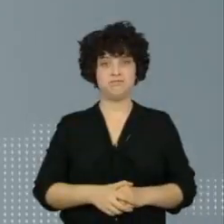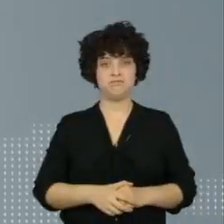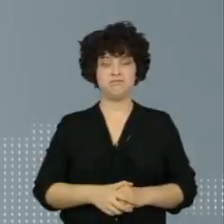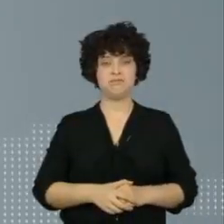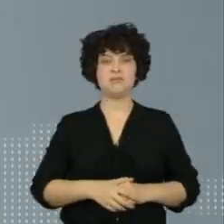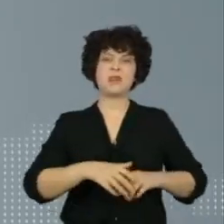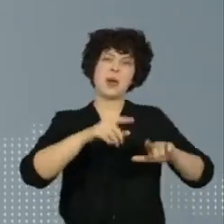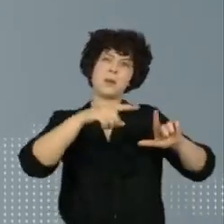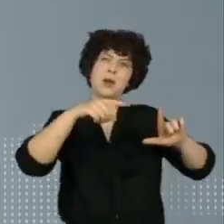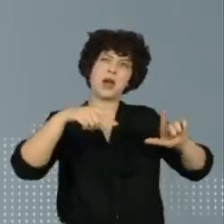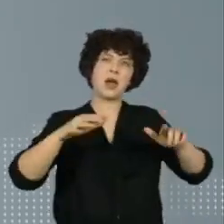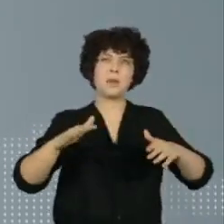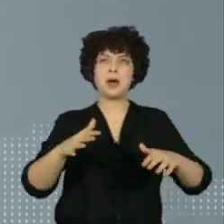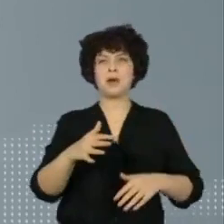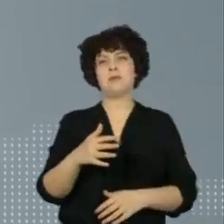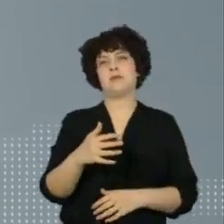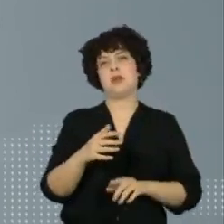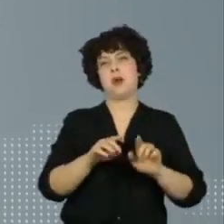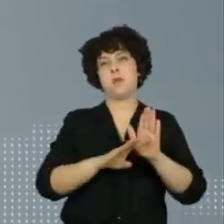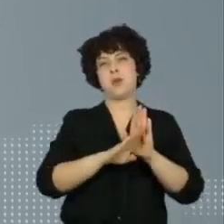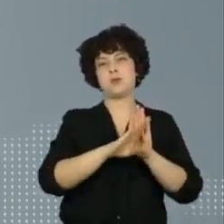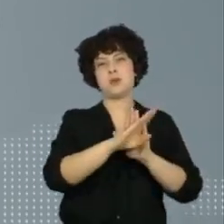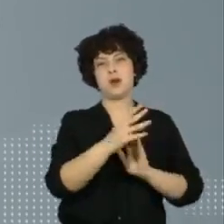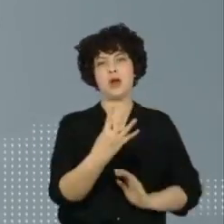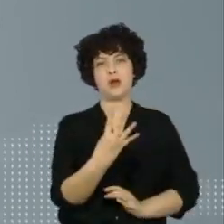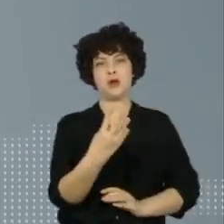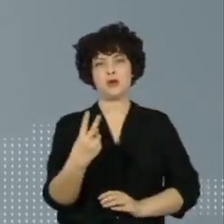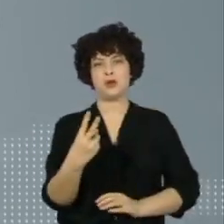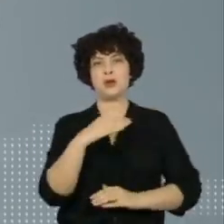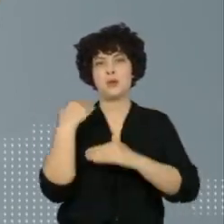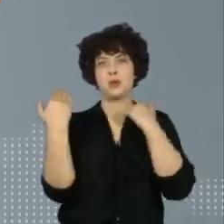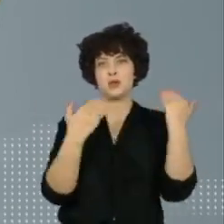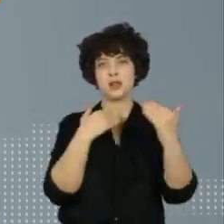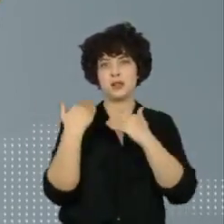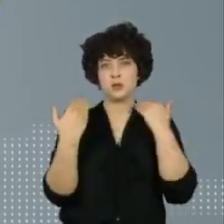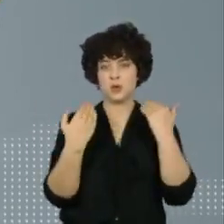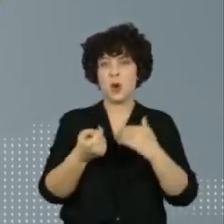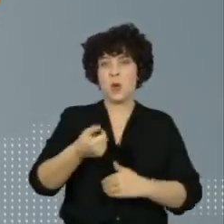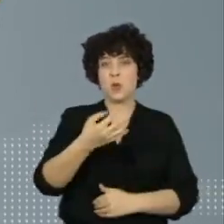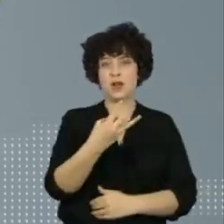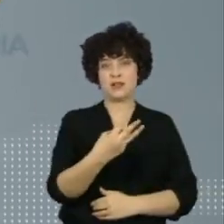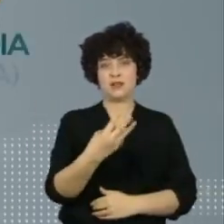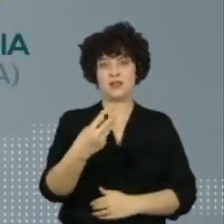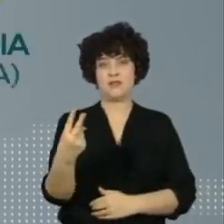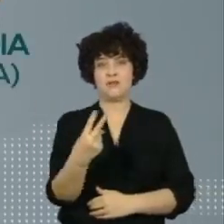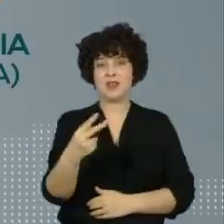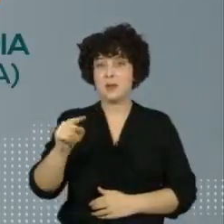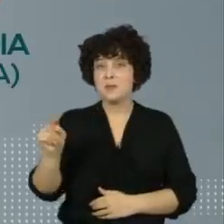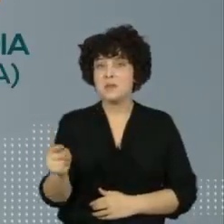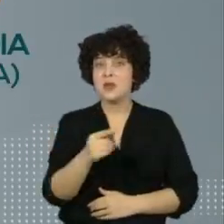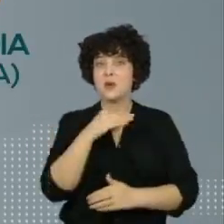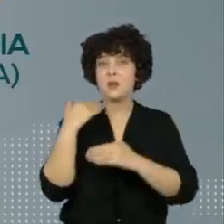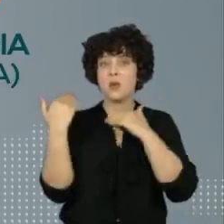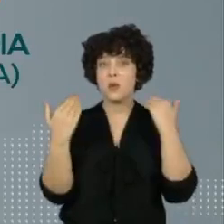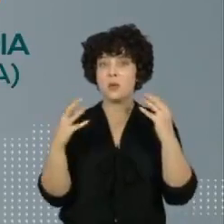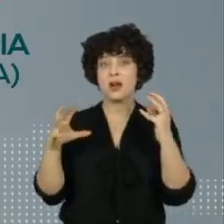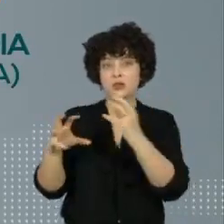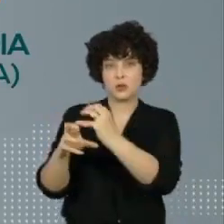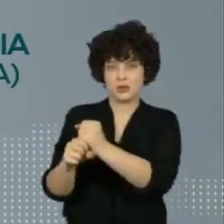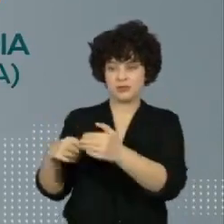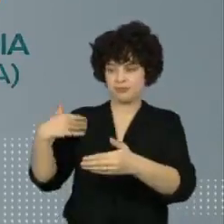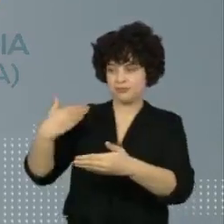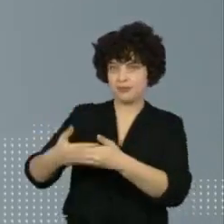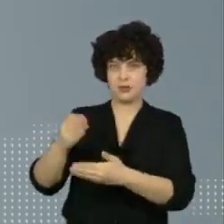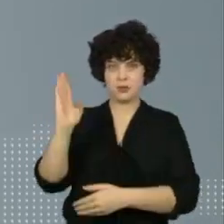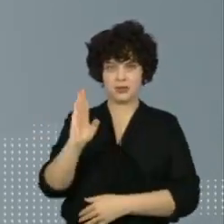e a média de vítimas cresce quarenta e dois por cento são quase 322 mil mortos pelo